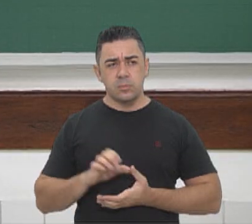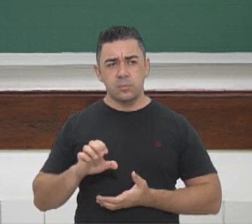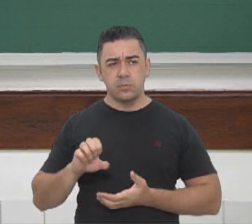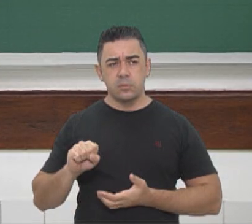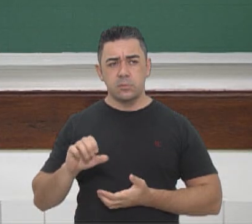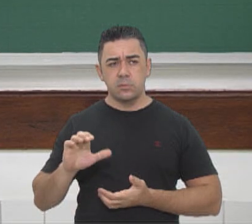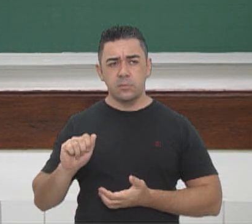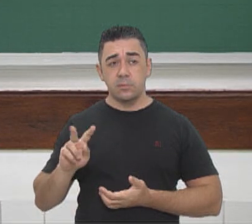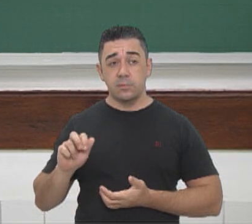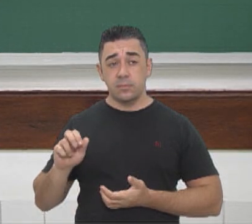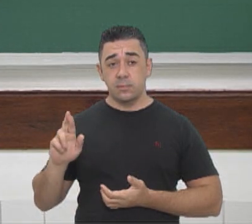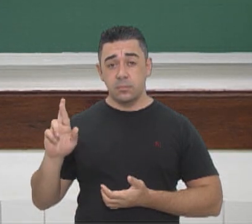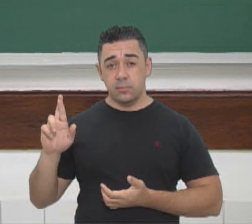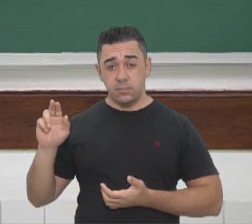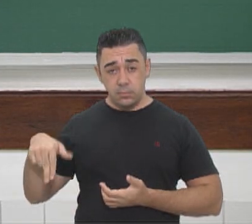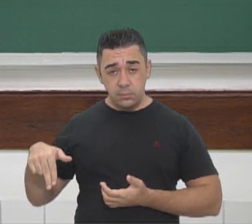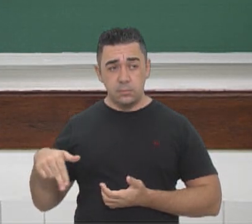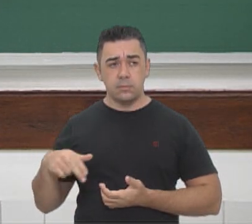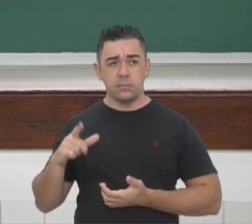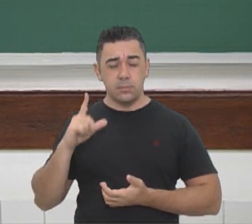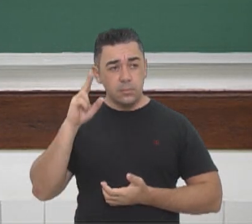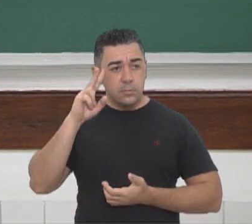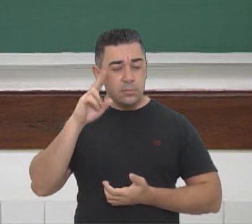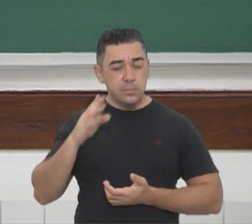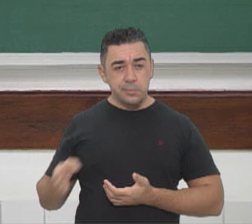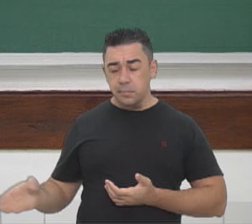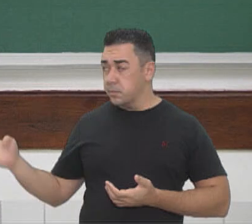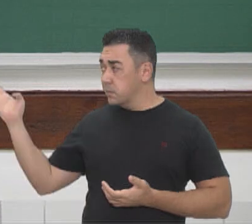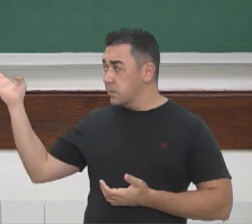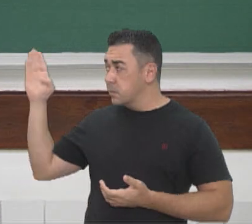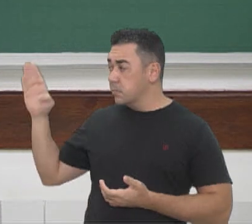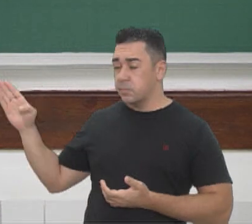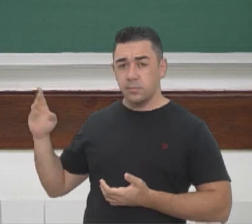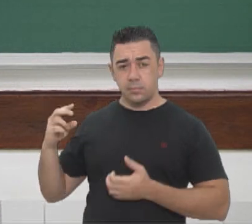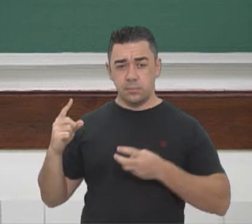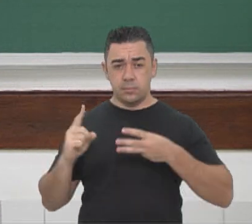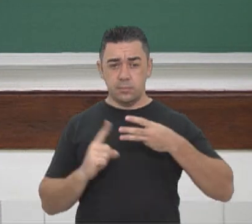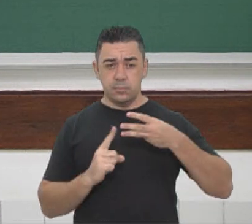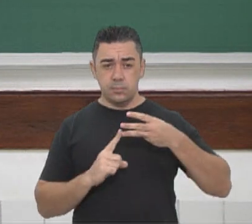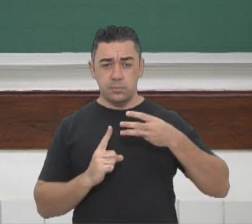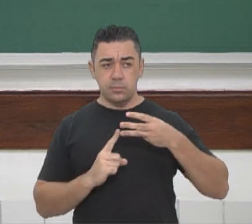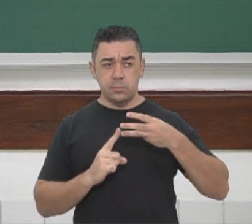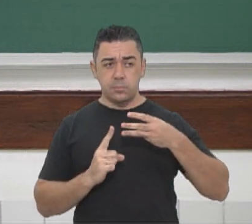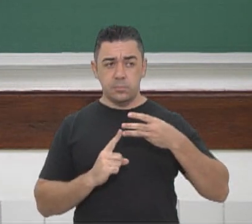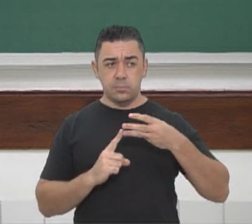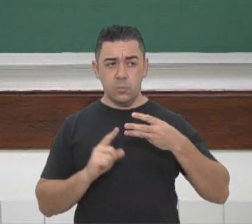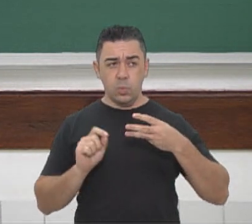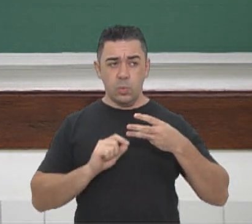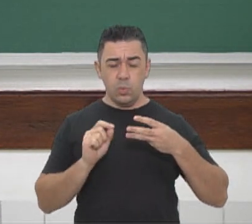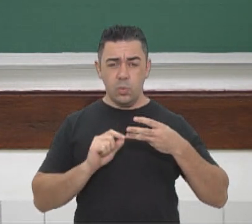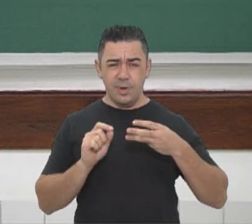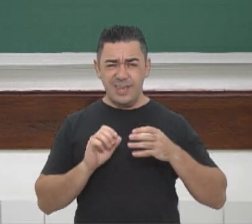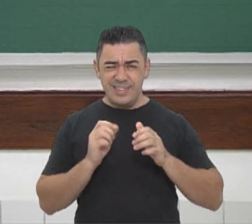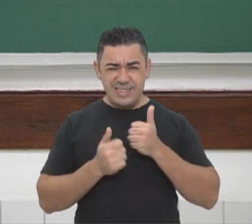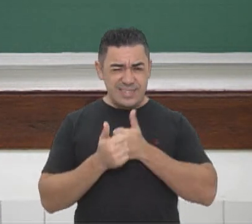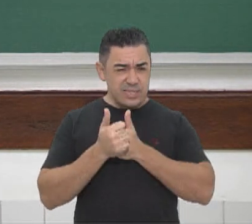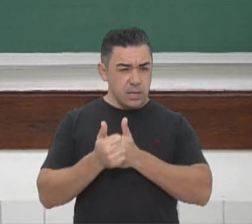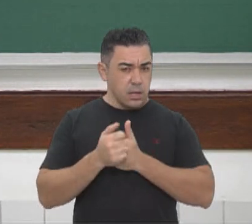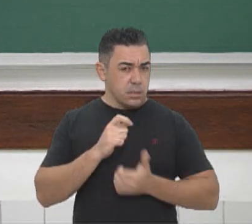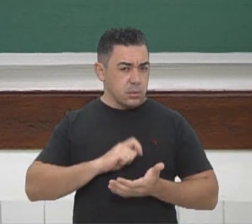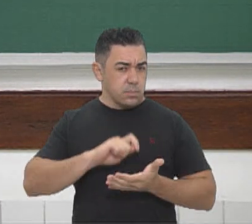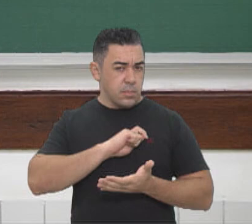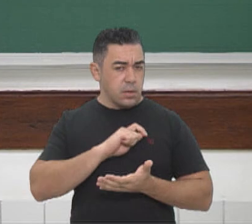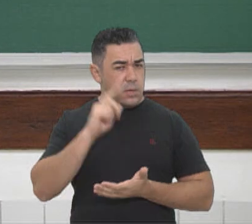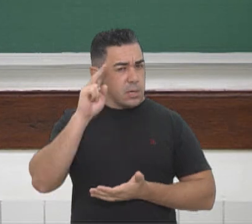vão escavar. E aqui, lembrando, o nosso significado com a RAE, Real Academia Espanhola, lembram?